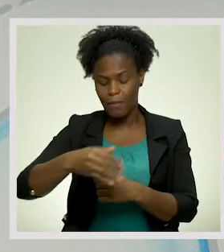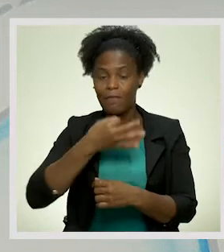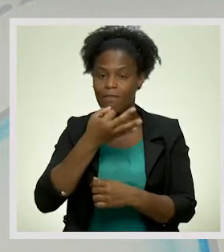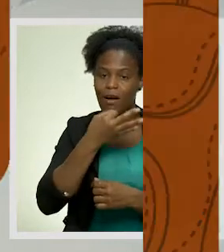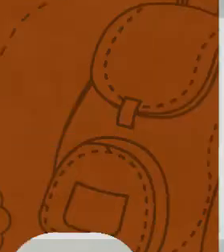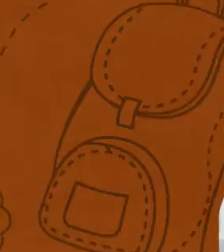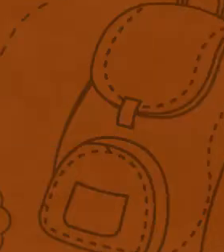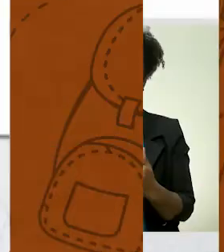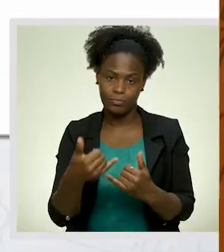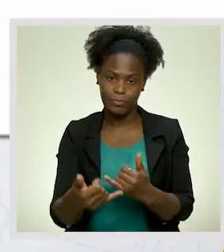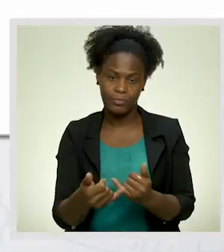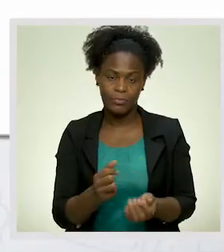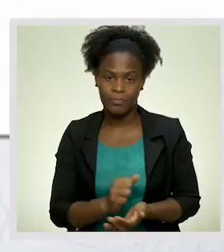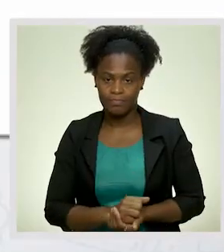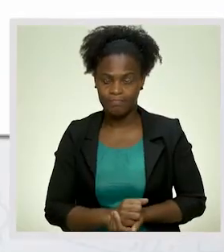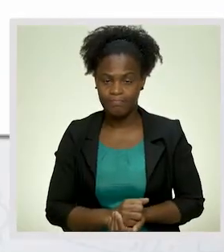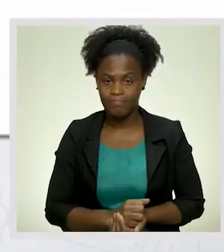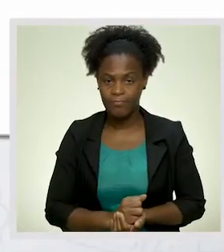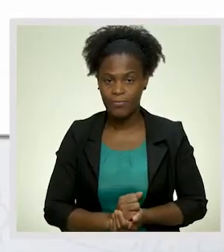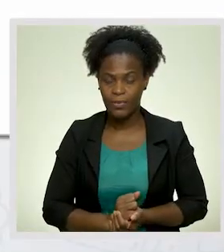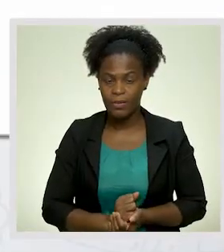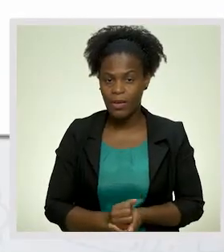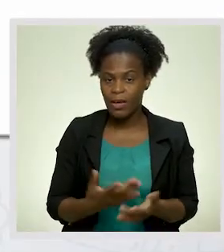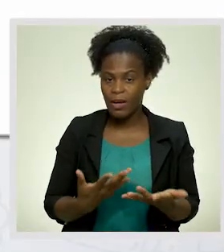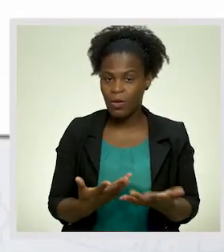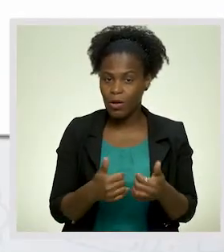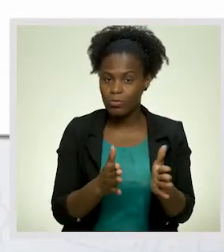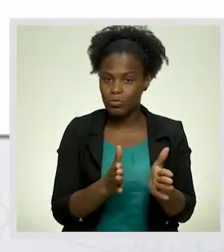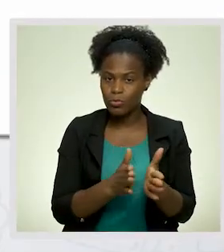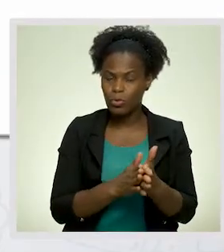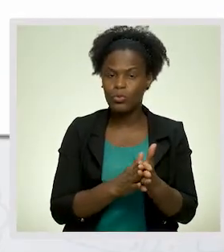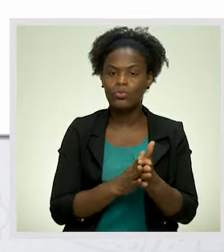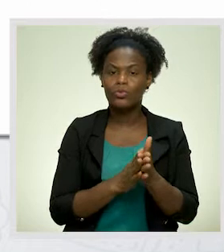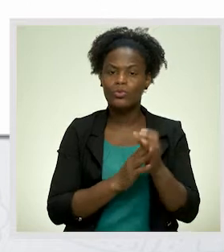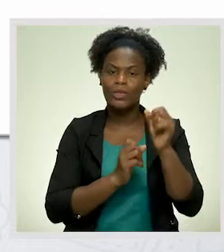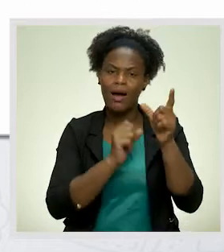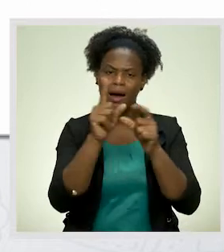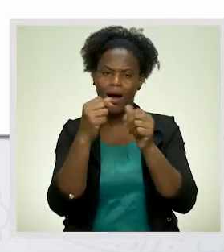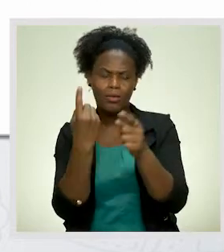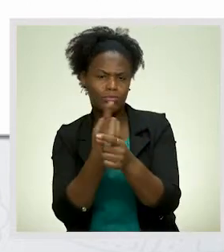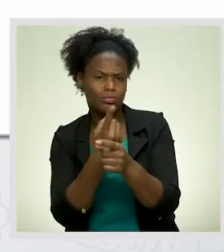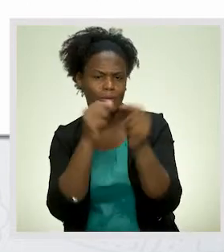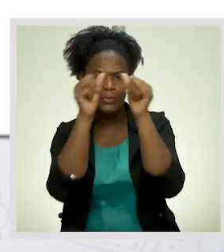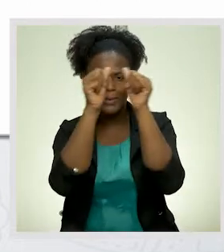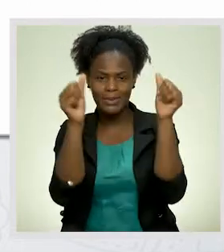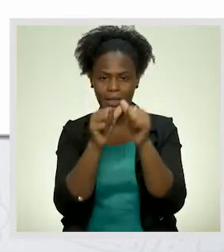posteriormente. Agora, todos os astros do Sistema Solar, minha gente, nós já